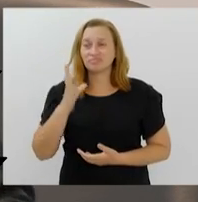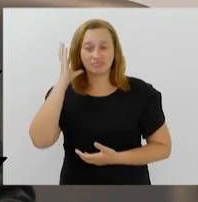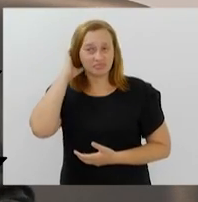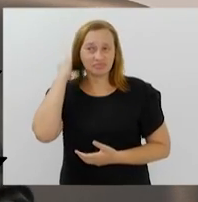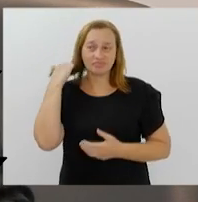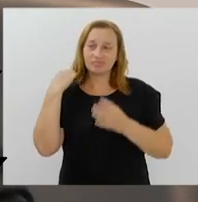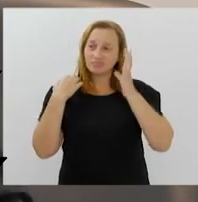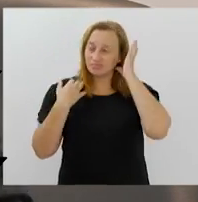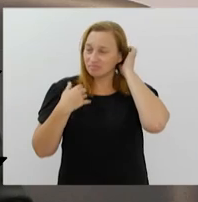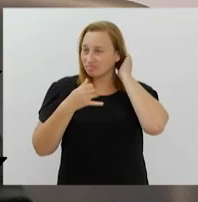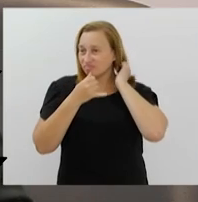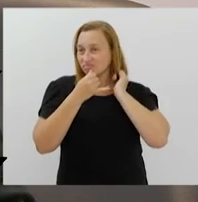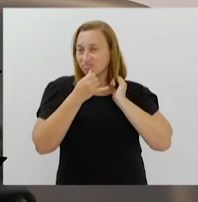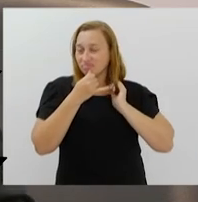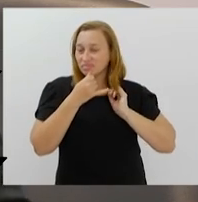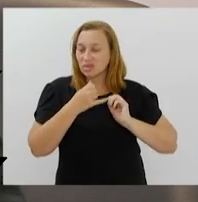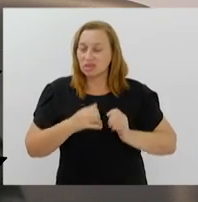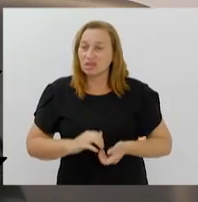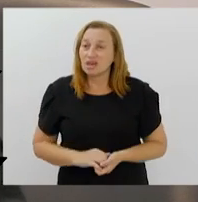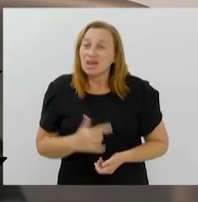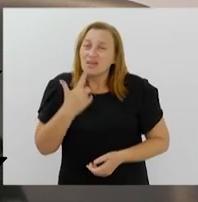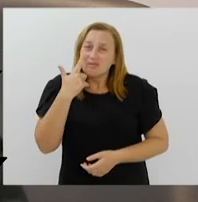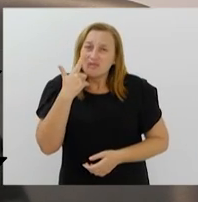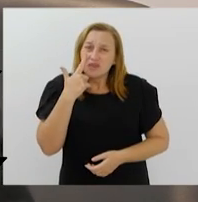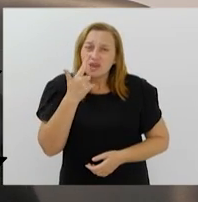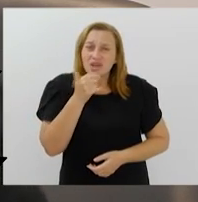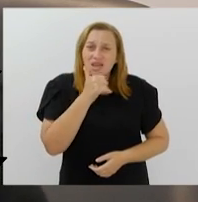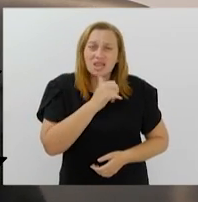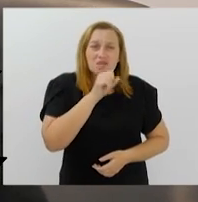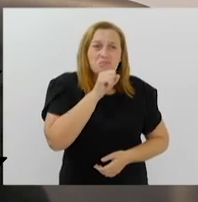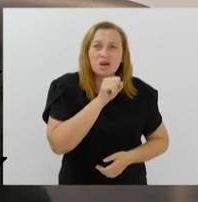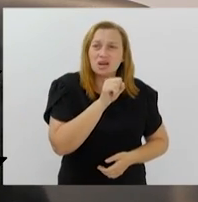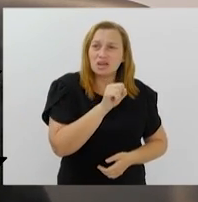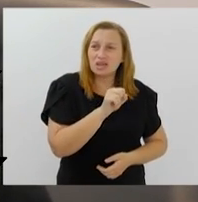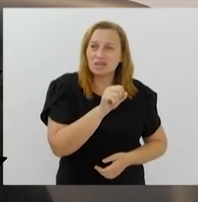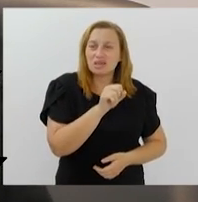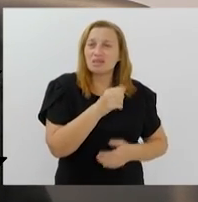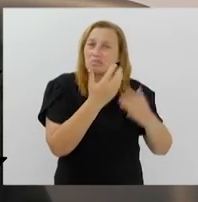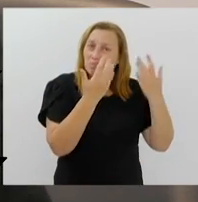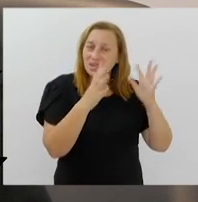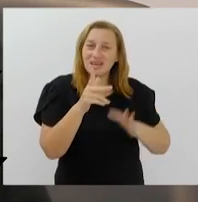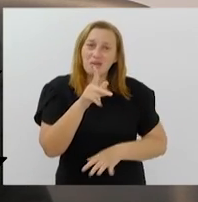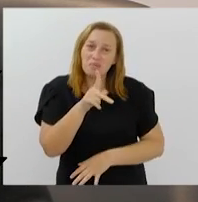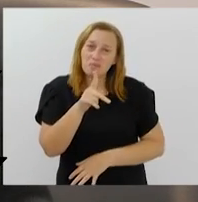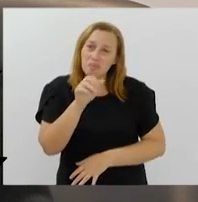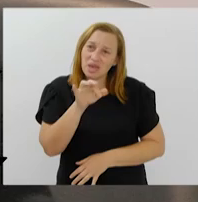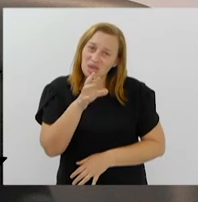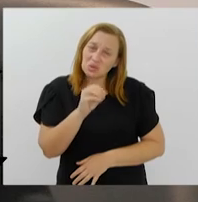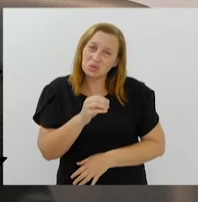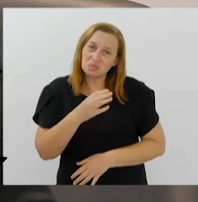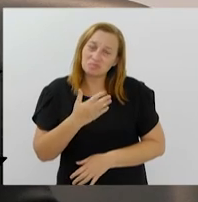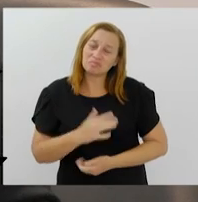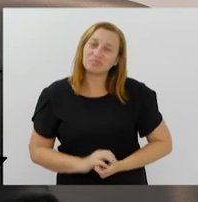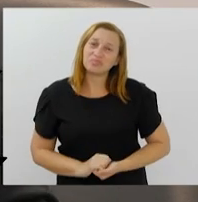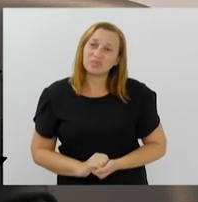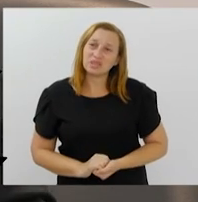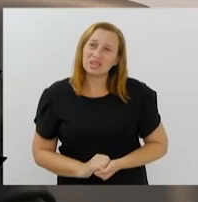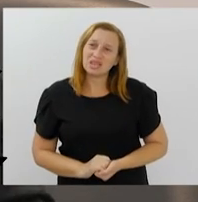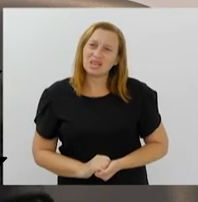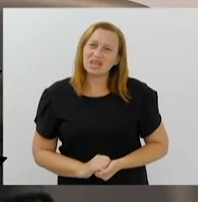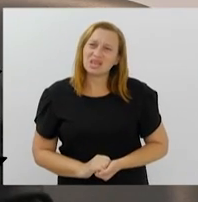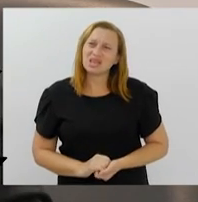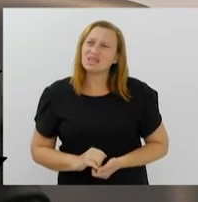uma tristeza tão profunda V essas mães saudar o Pedro meu querido ter que se